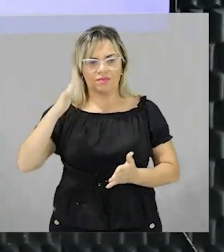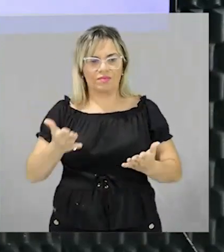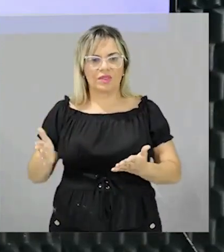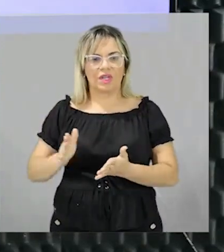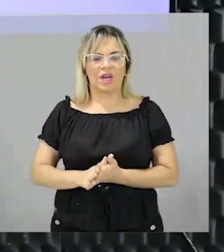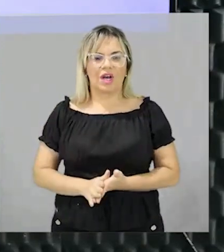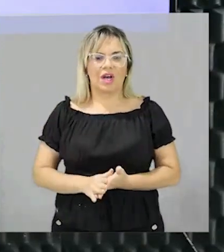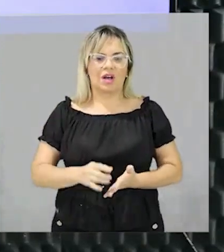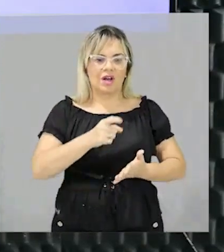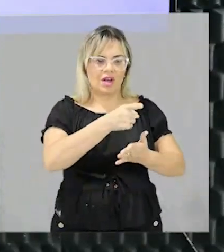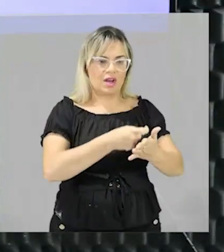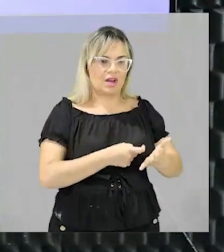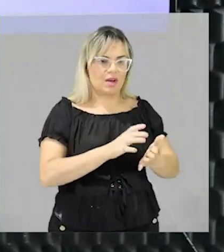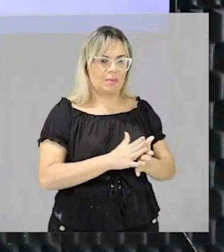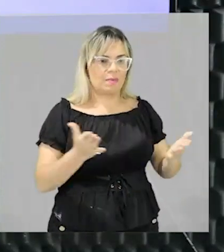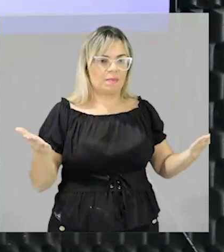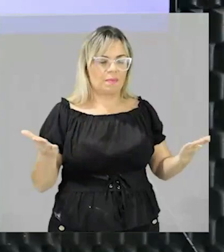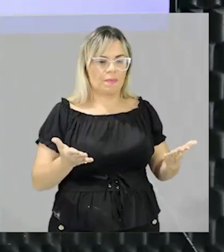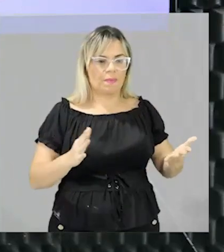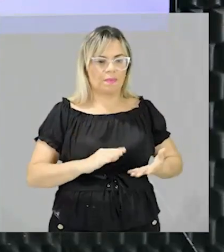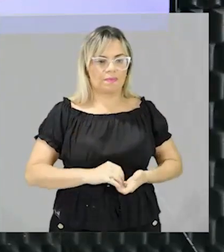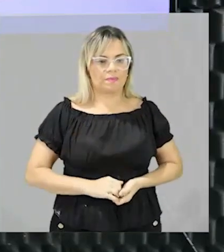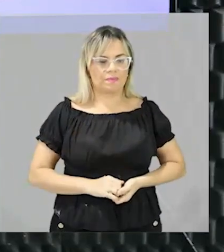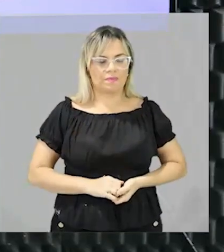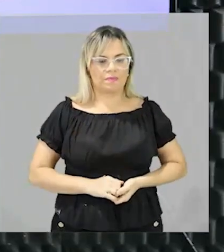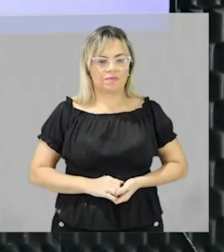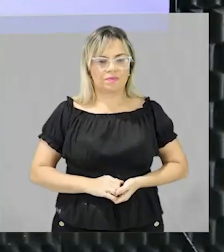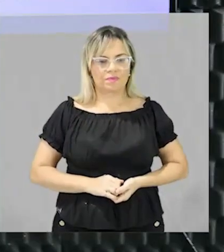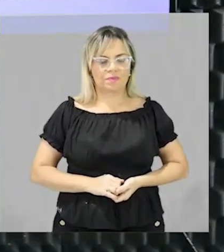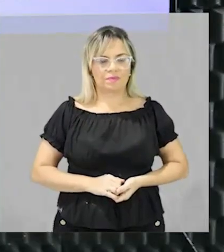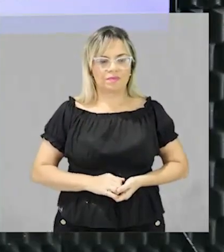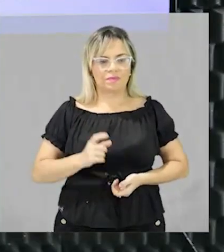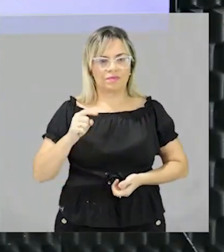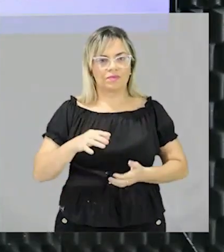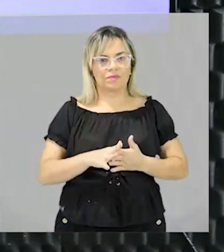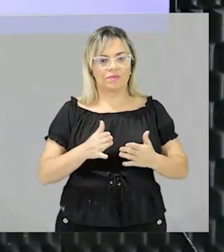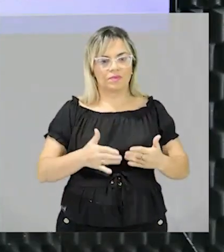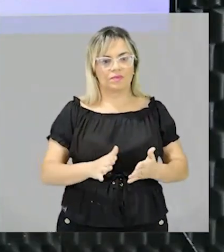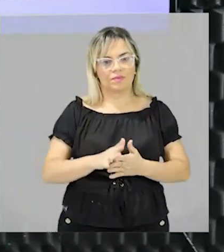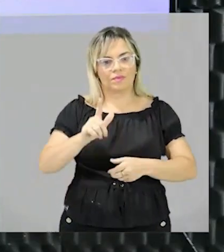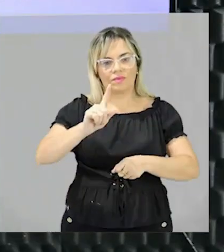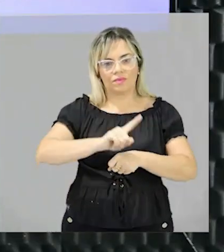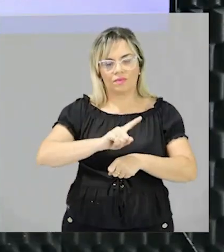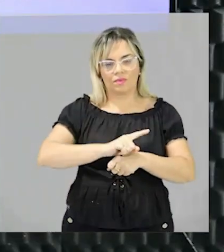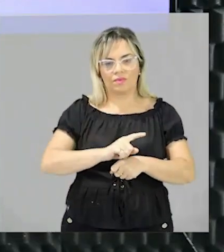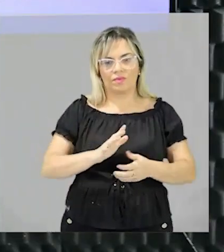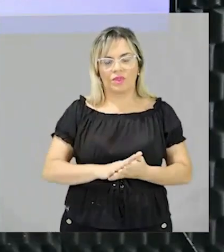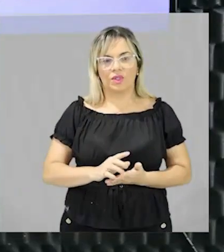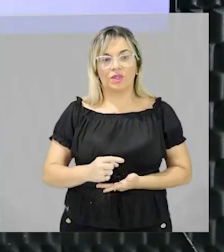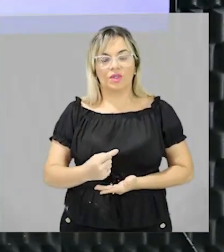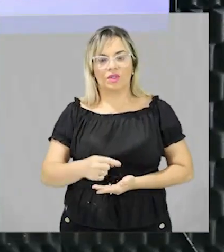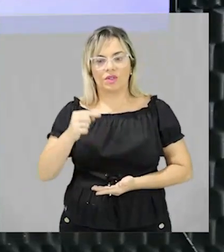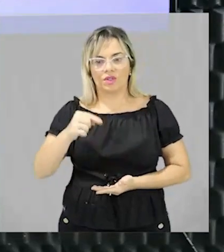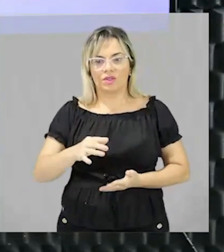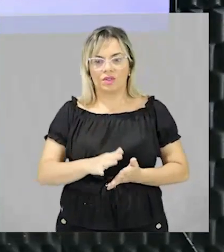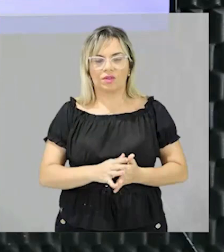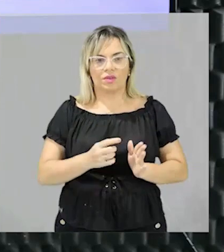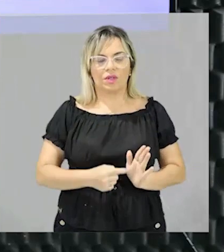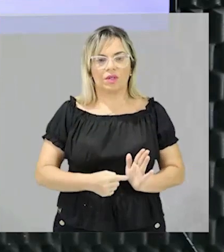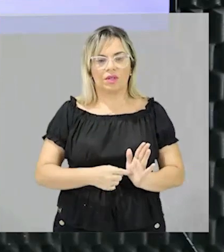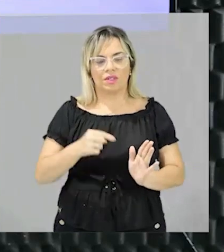o texto agora? Vamos lá. Ele diz o seguinte, ó, a pegada ecológica gigante que estamos a deixar no